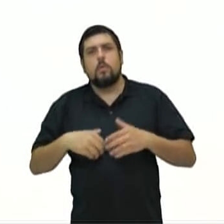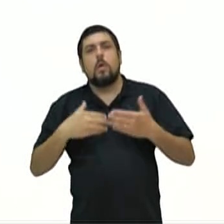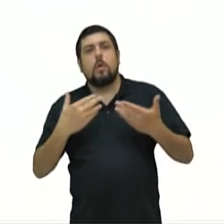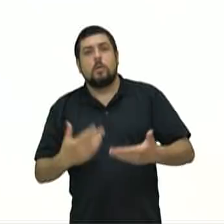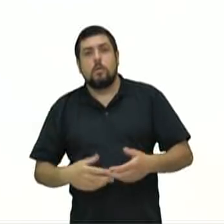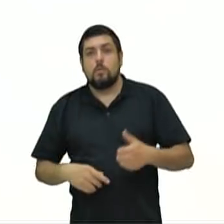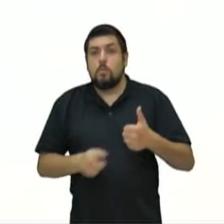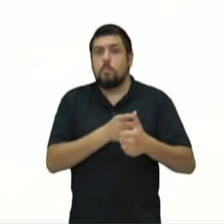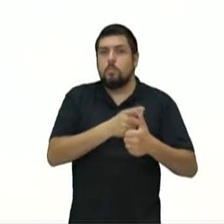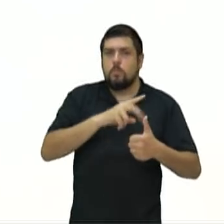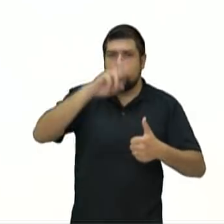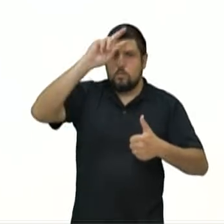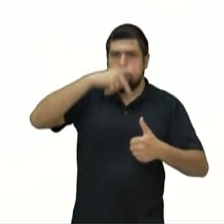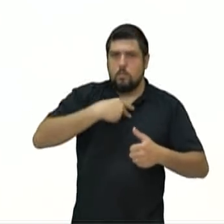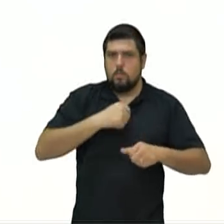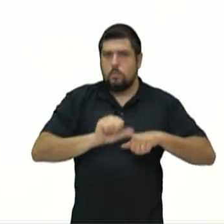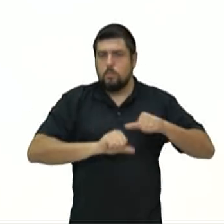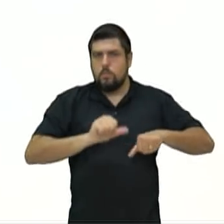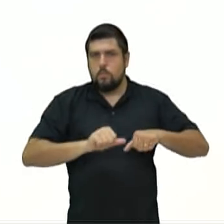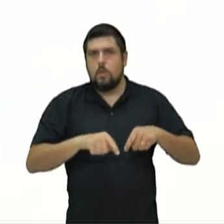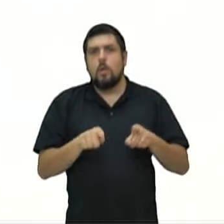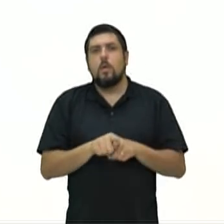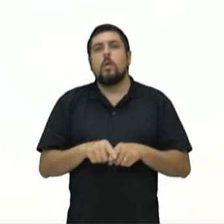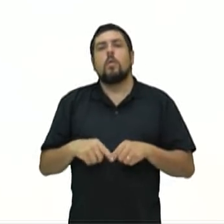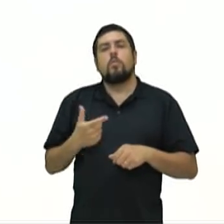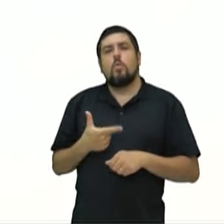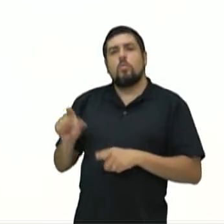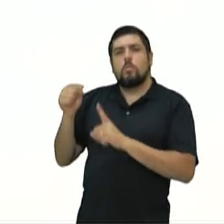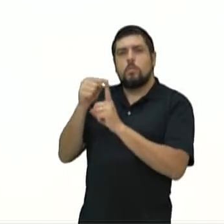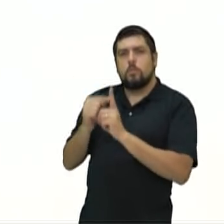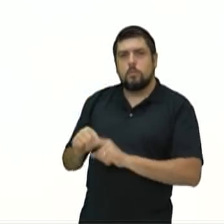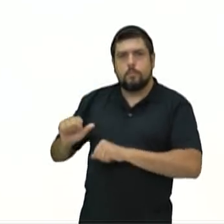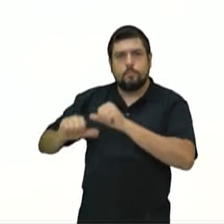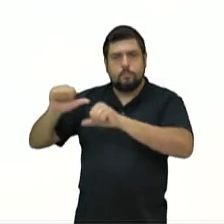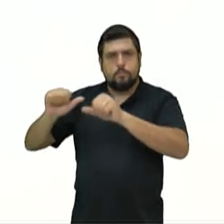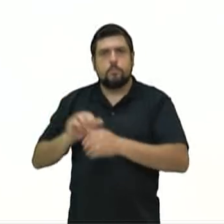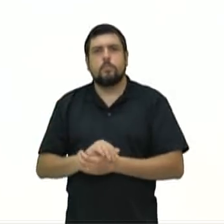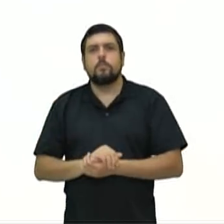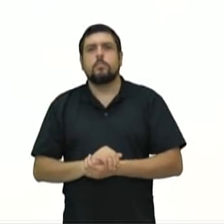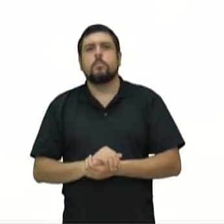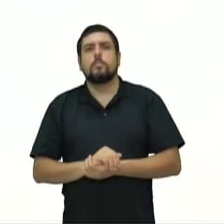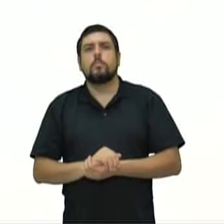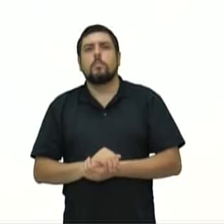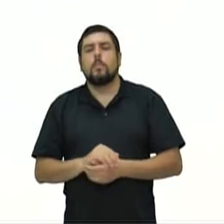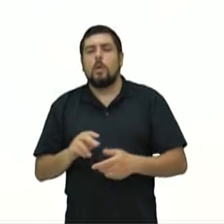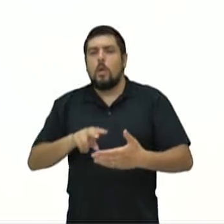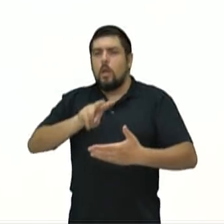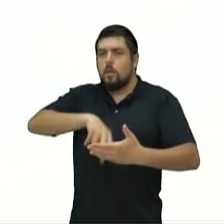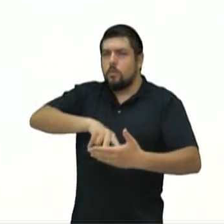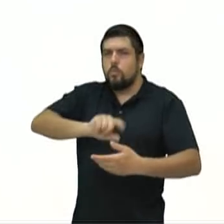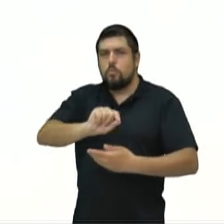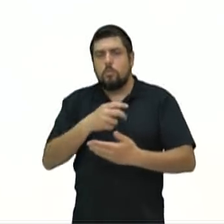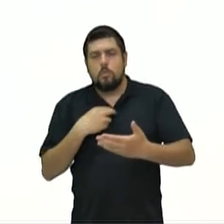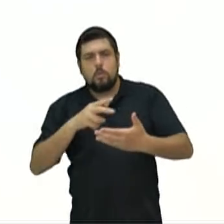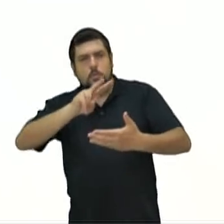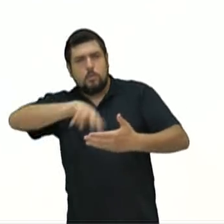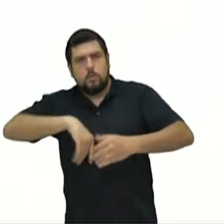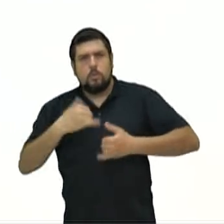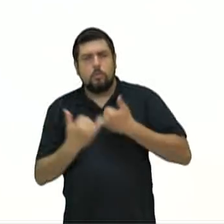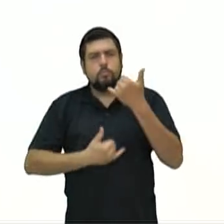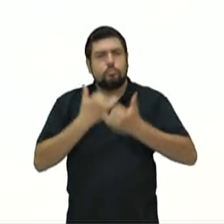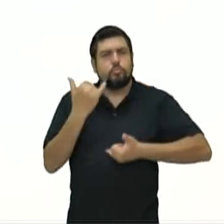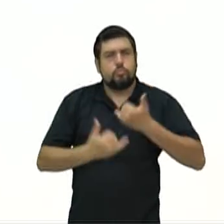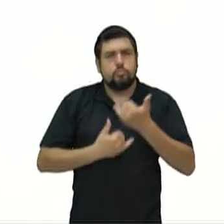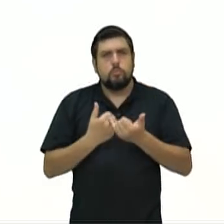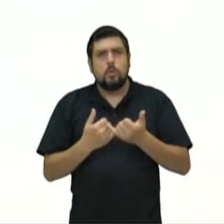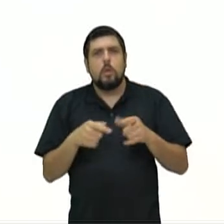pessoal primeiro. Depois nós veremos as outras transformações. Usando a leitura como entretenimento, o indivíduo pode usufruir de